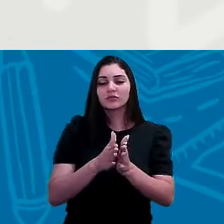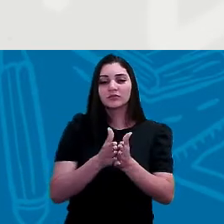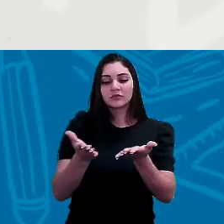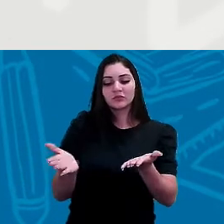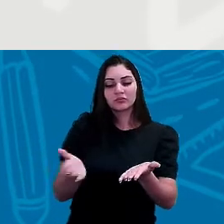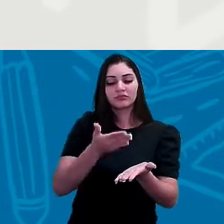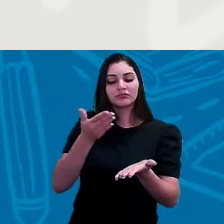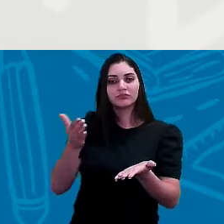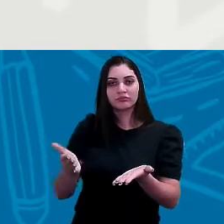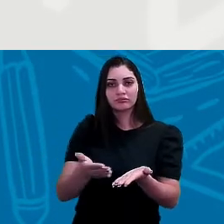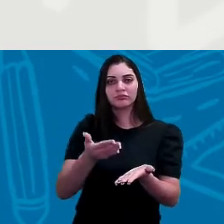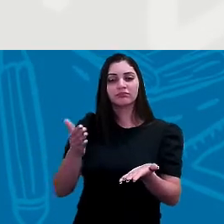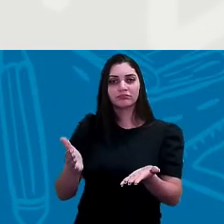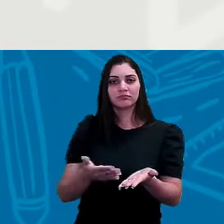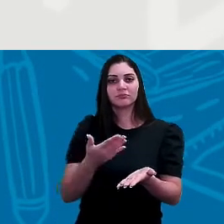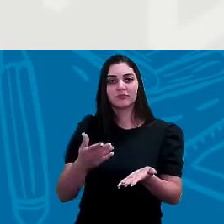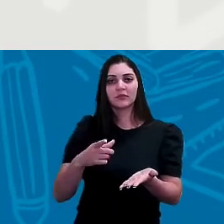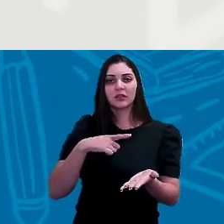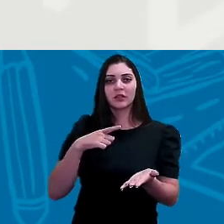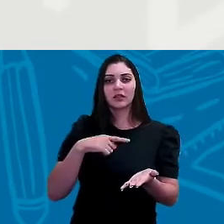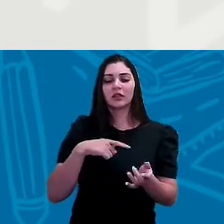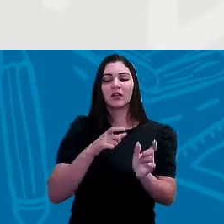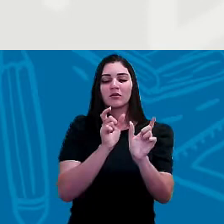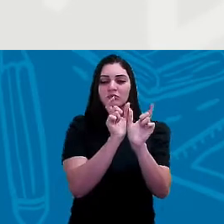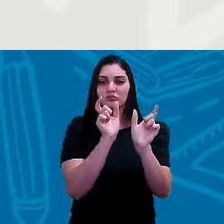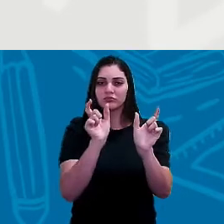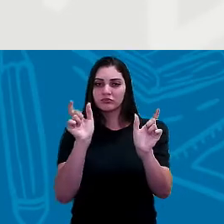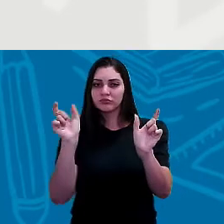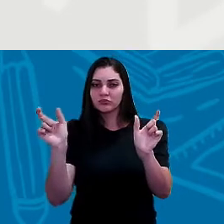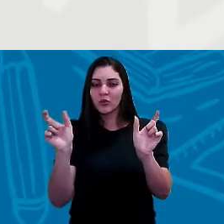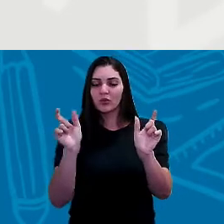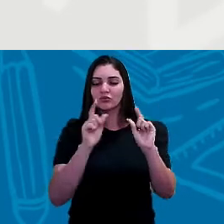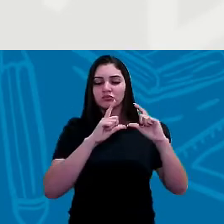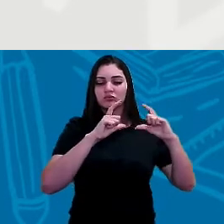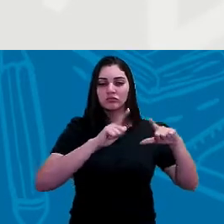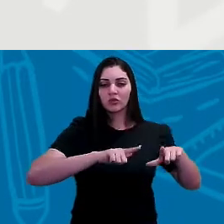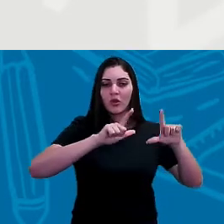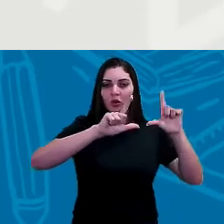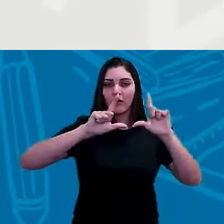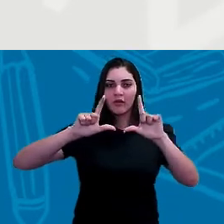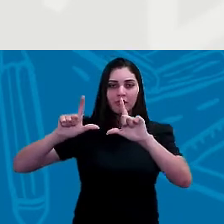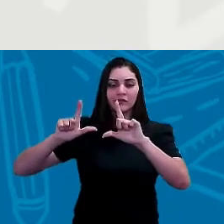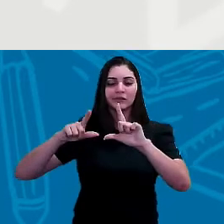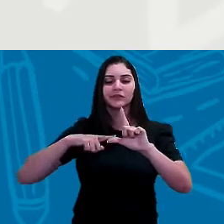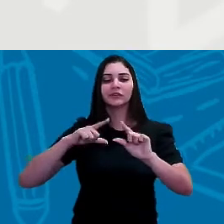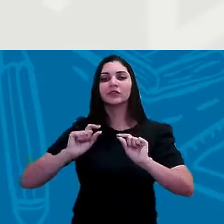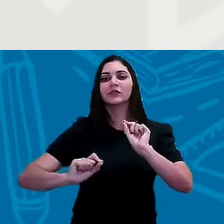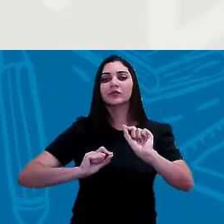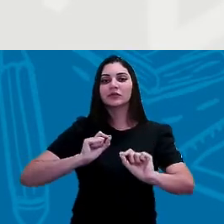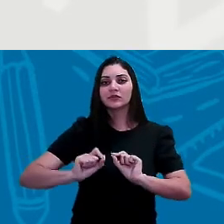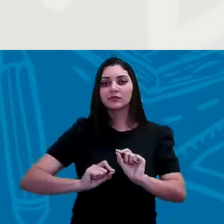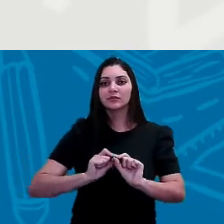né, do álbum, que tem os 12 espaços, e aí já tem